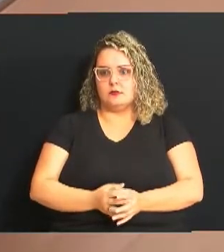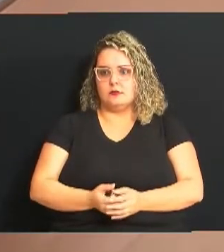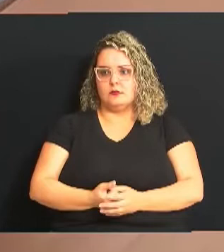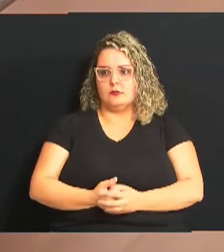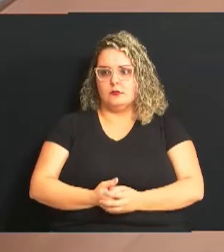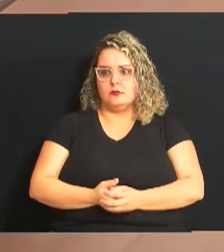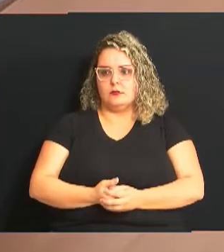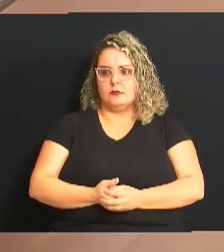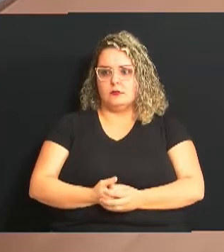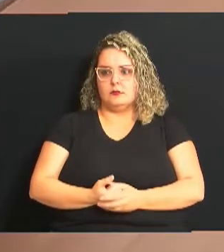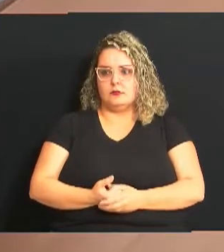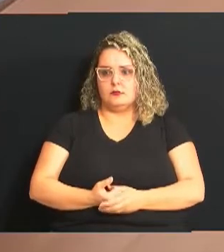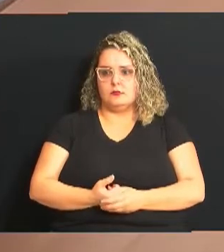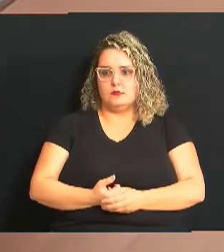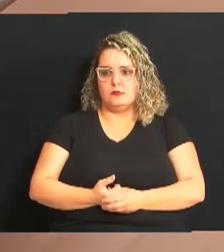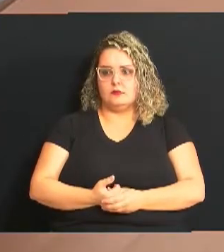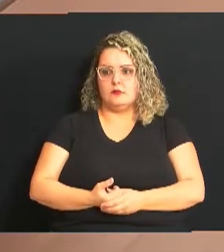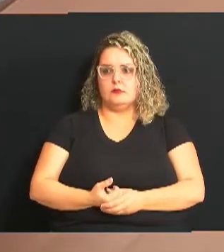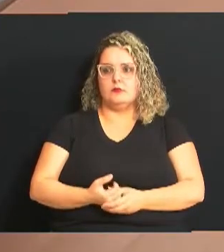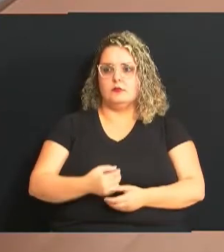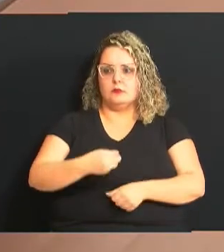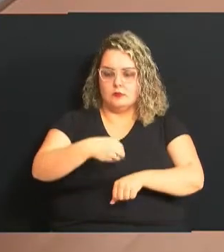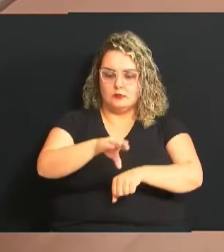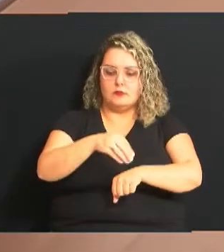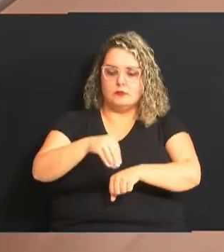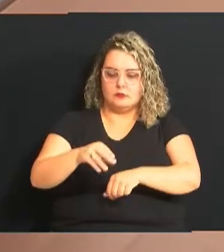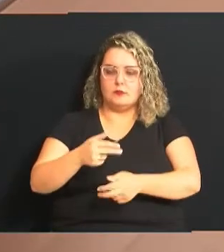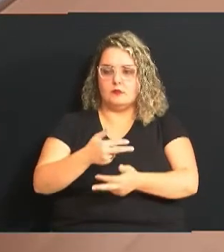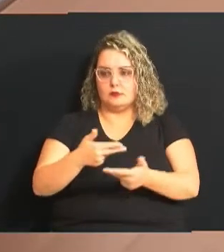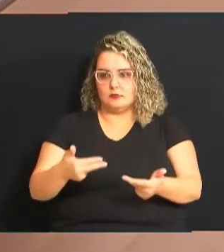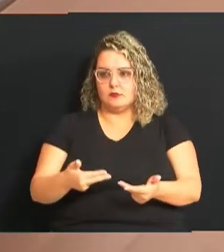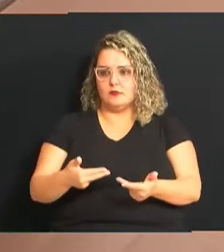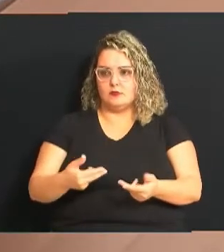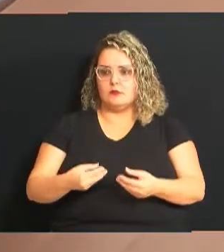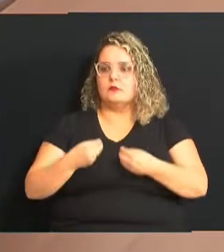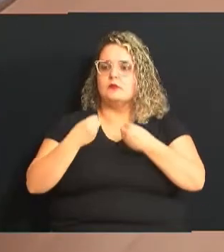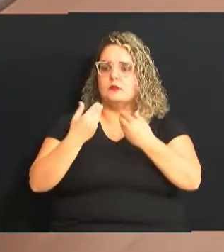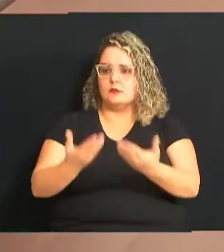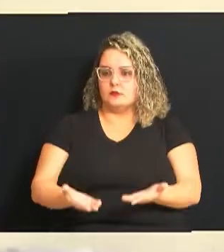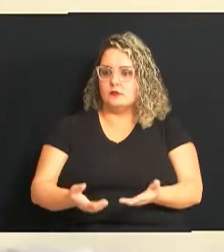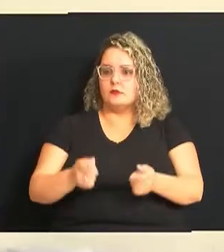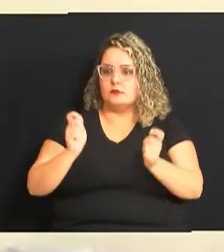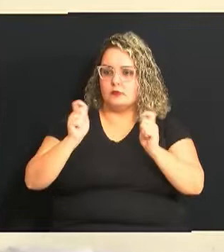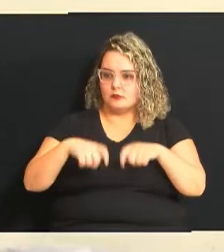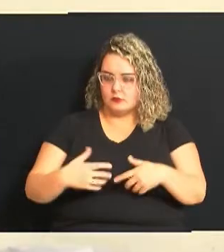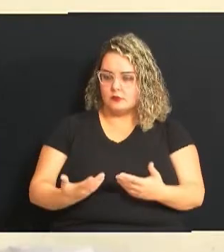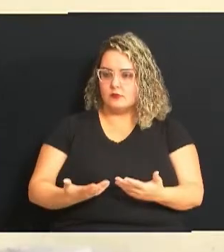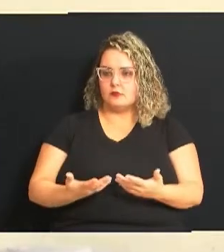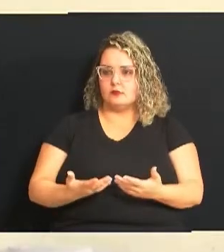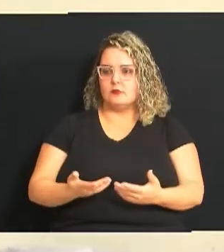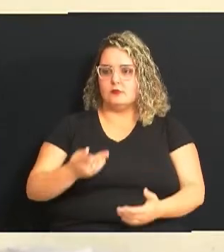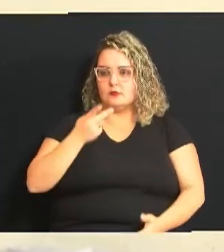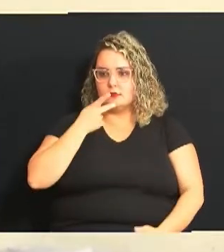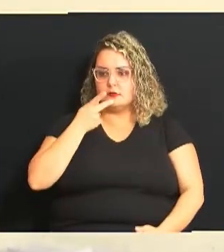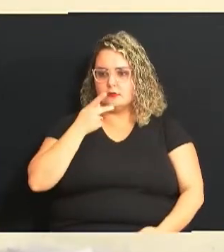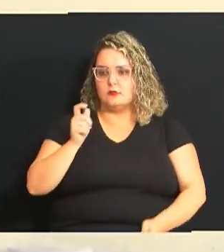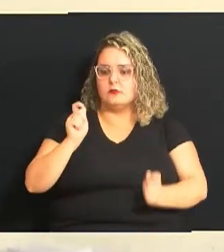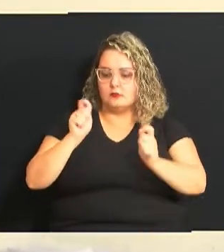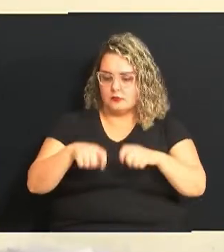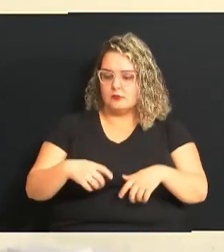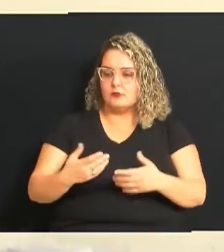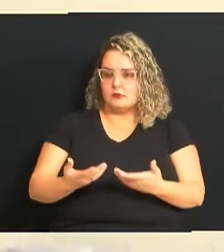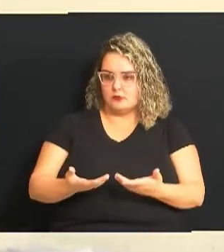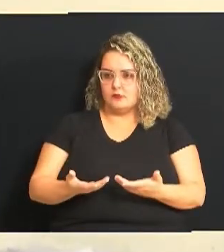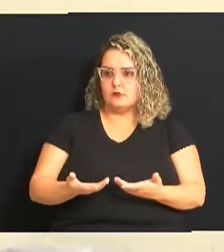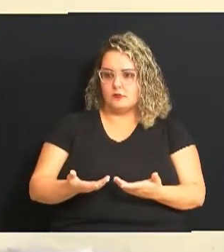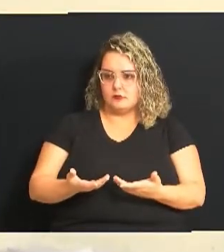E é o encaminhamento disso, né? Dar efetividade, o que eu falo, dar efetividade